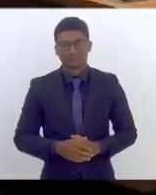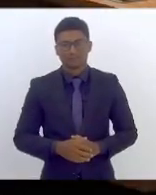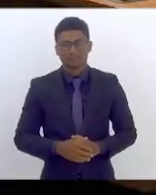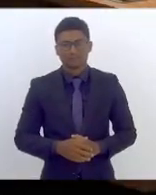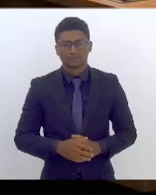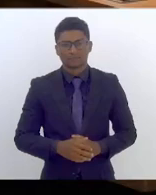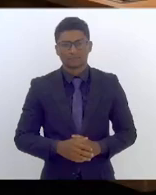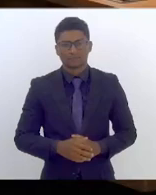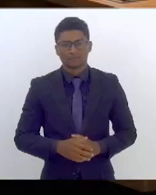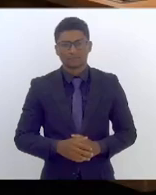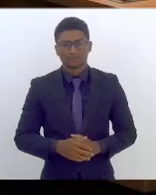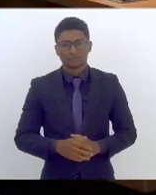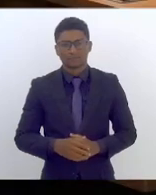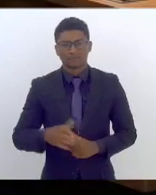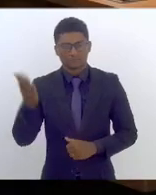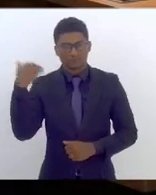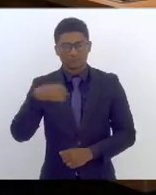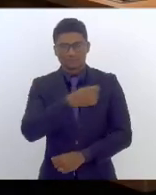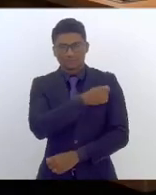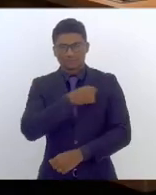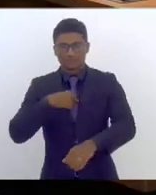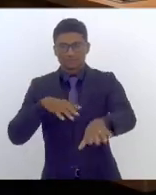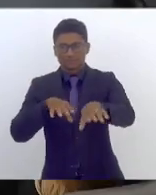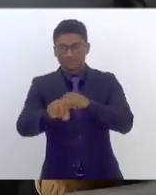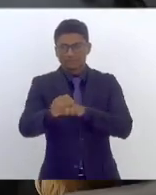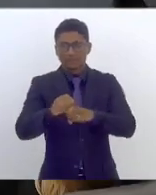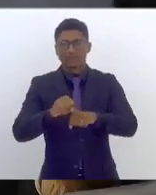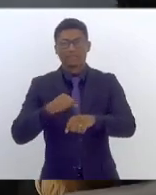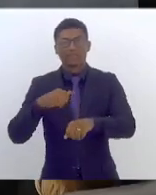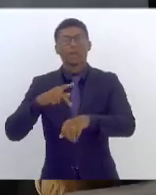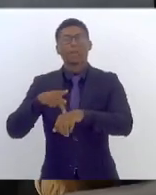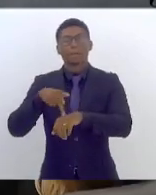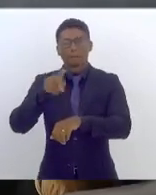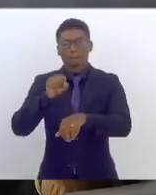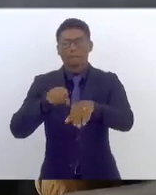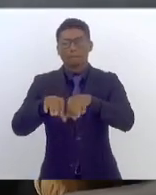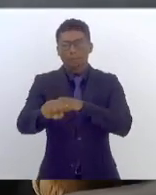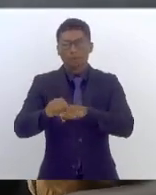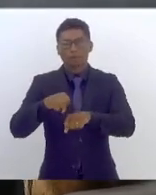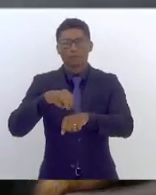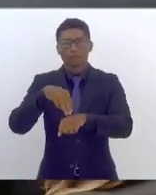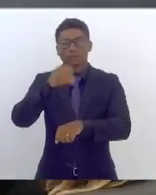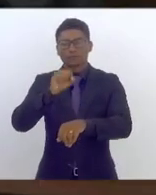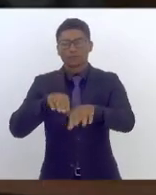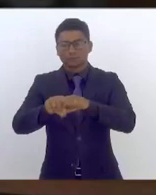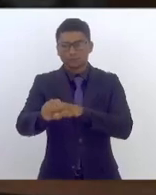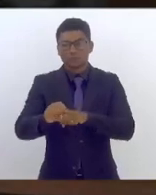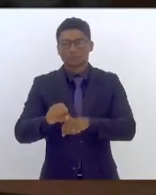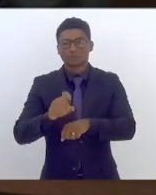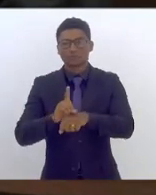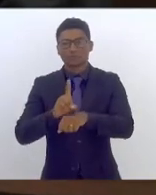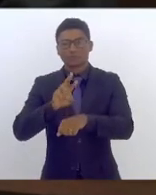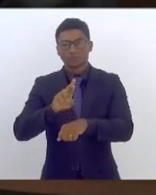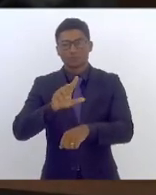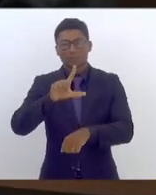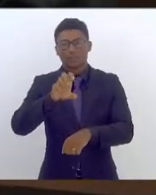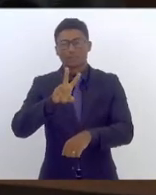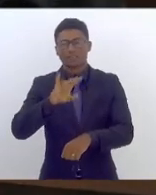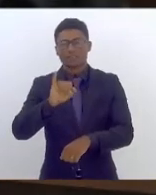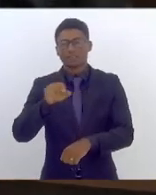me formei como aluno me pós-graduei fiz mestrado Dr Levi É uma honra muito grande